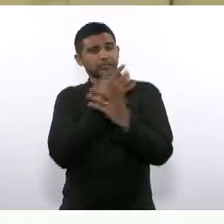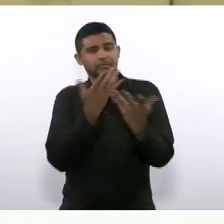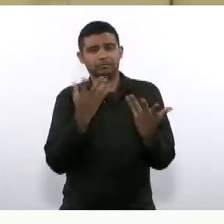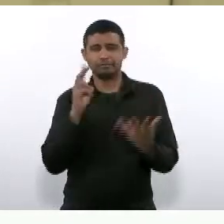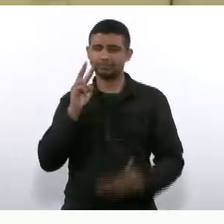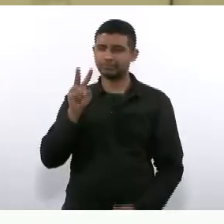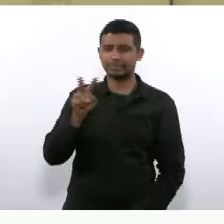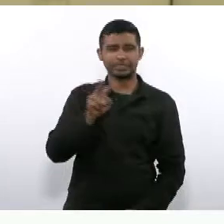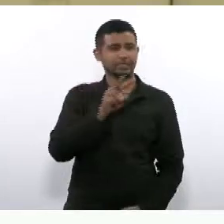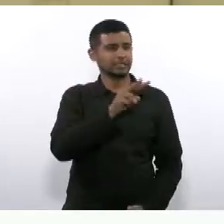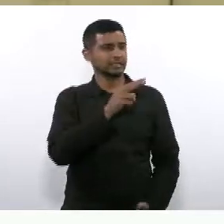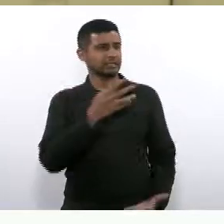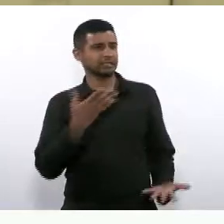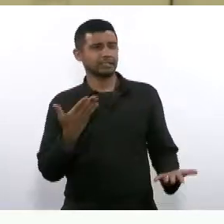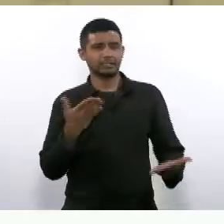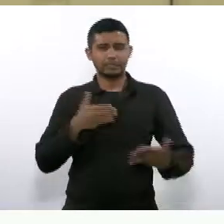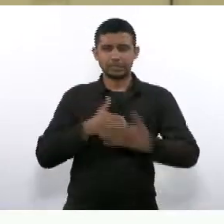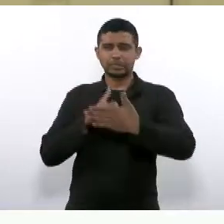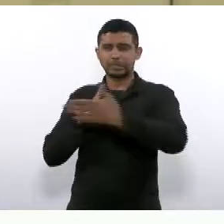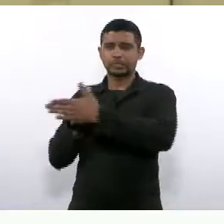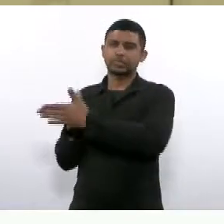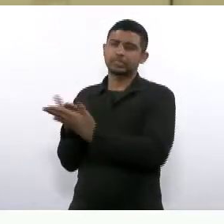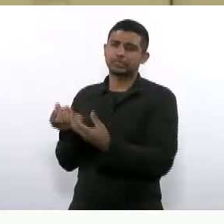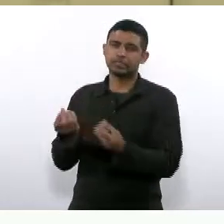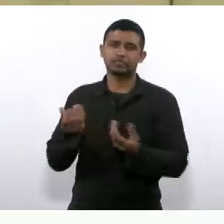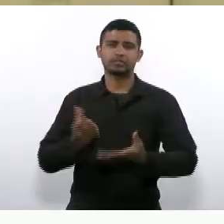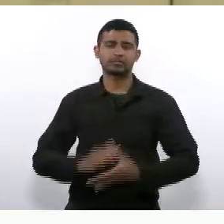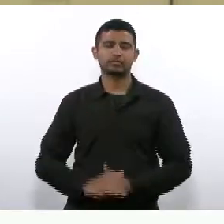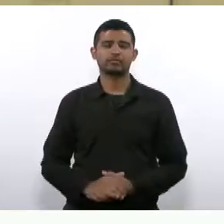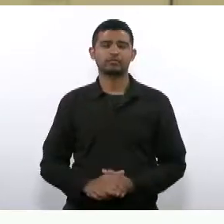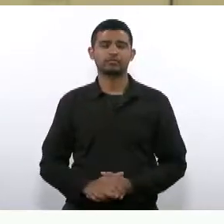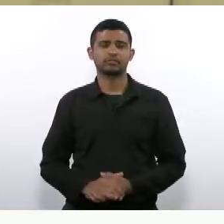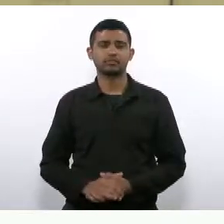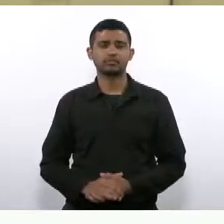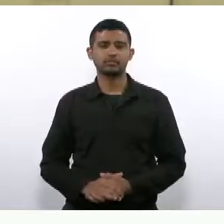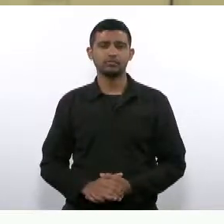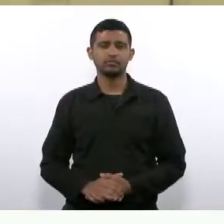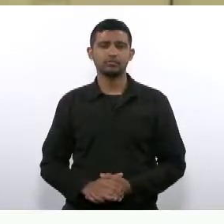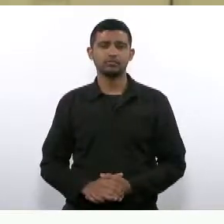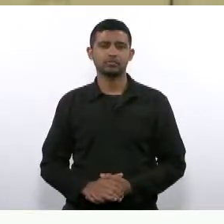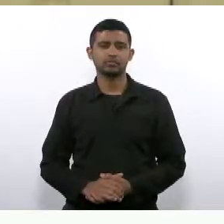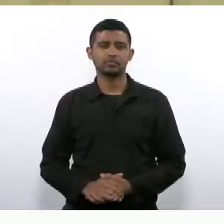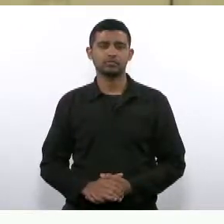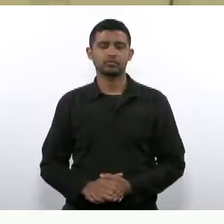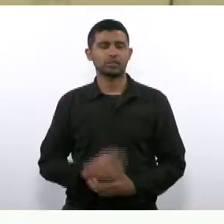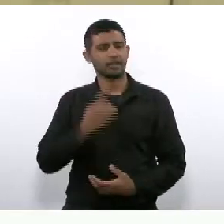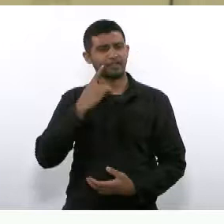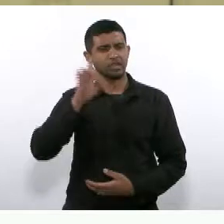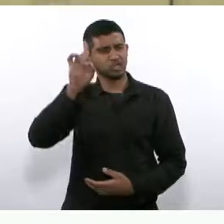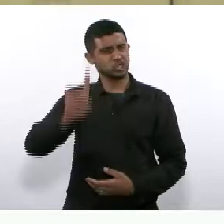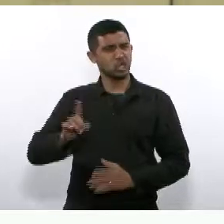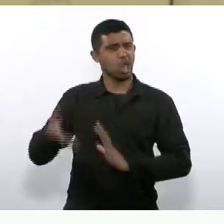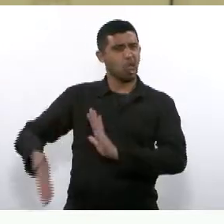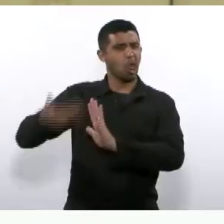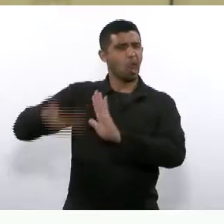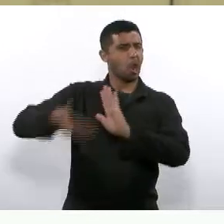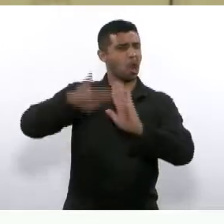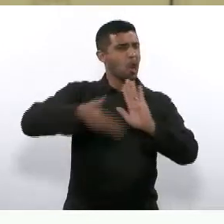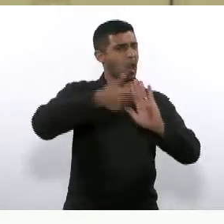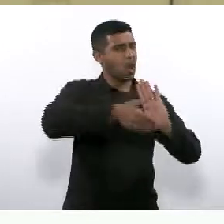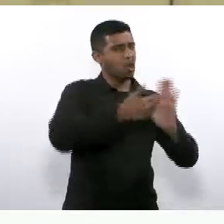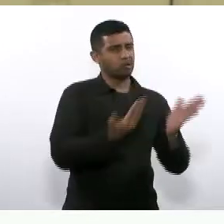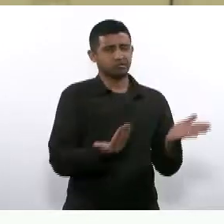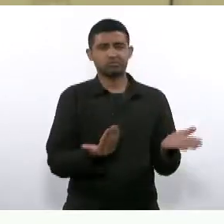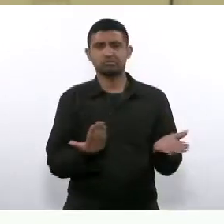gente vê, o enfrentamento que a gente está tendo, o desmonte dos mecanismos de apoio